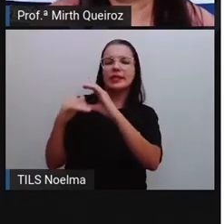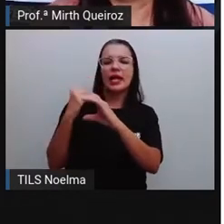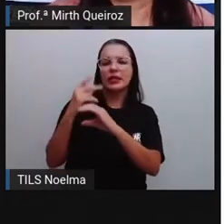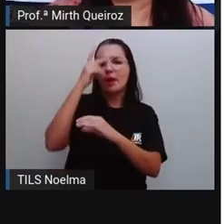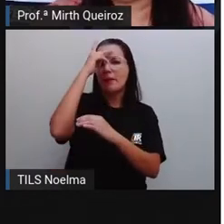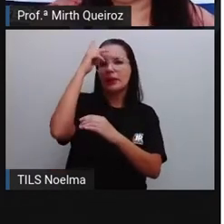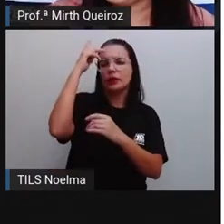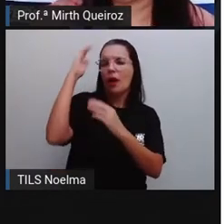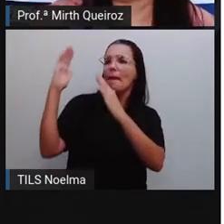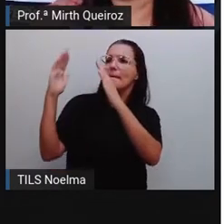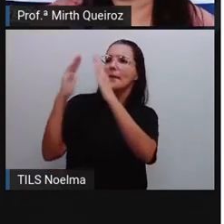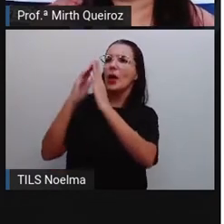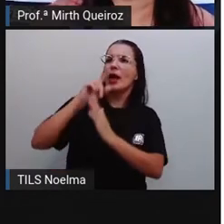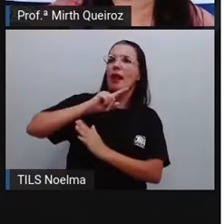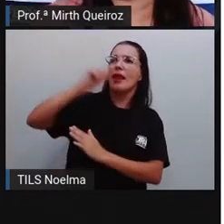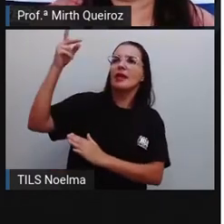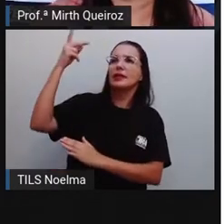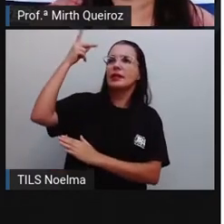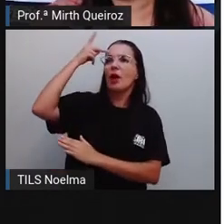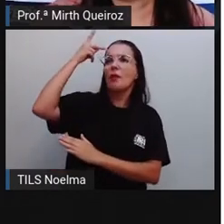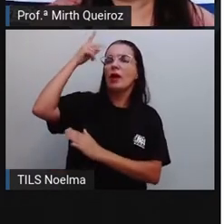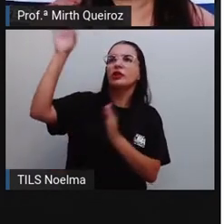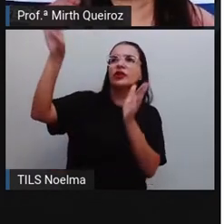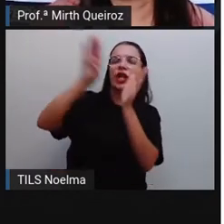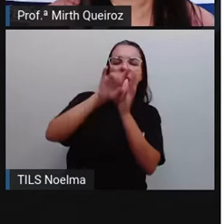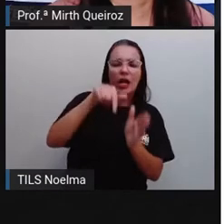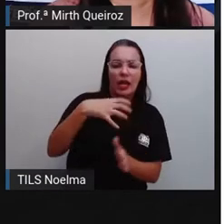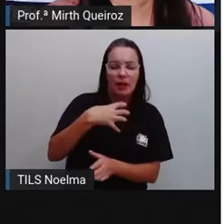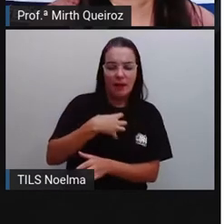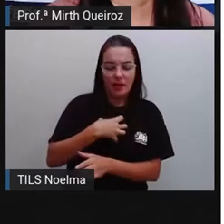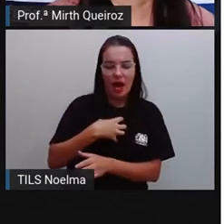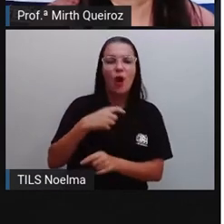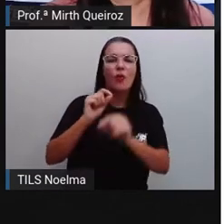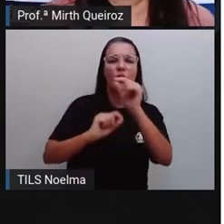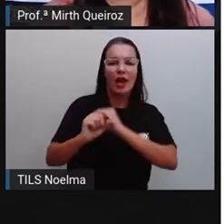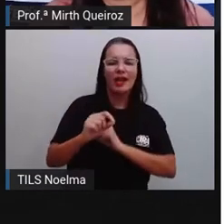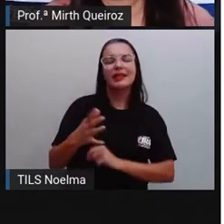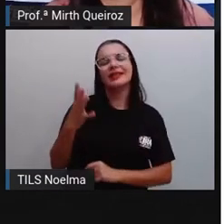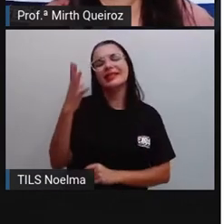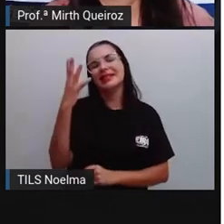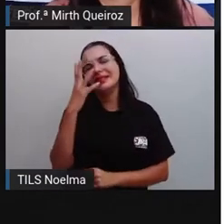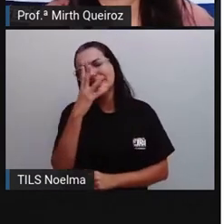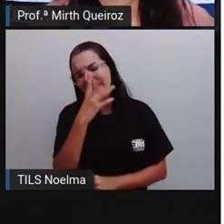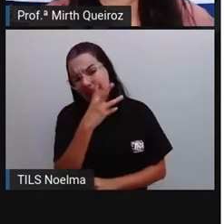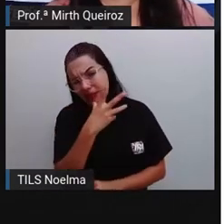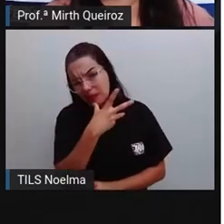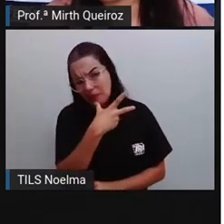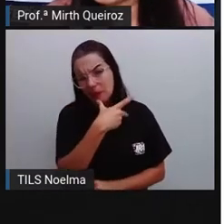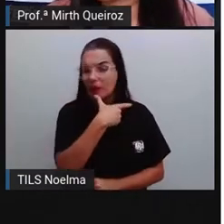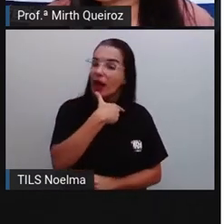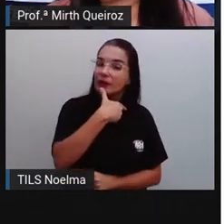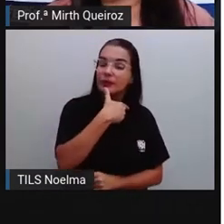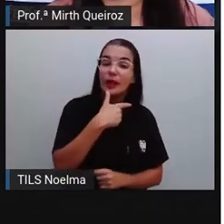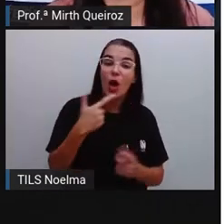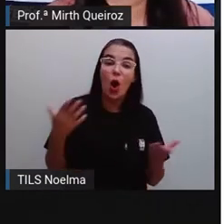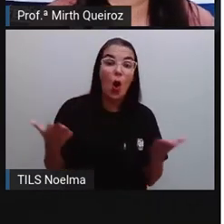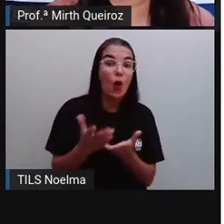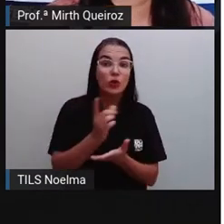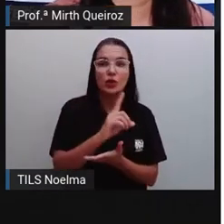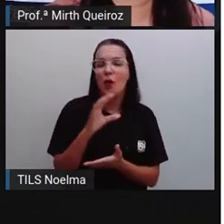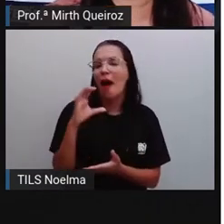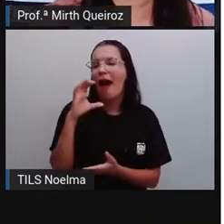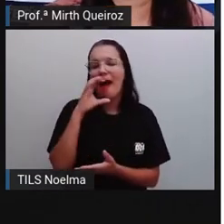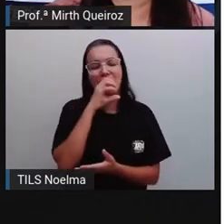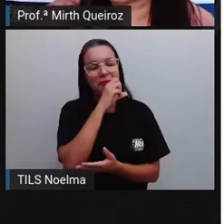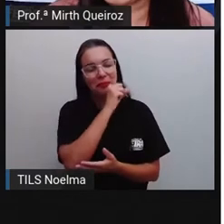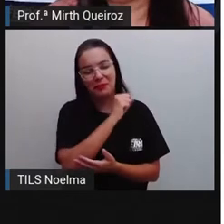Paulo. Era bem demorado, né? Hoje não. Hoje, essas entregas de cartas, por exemplo, ocorrem